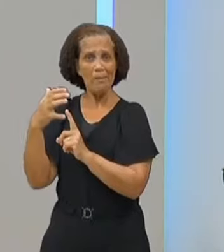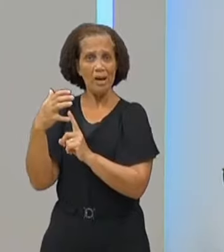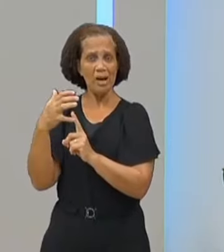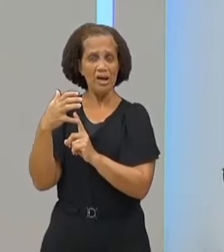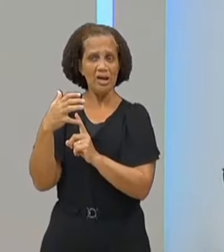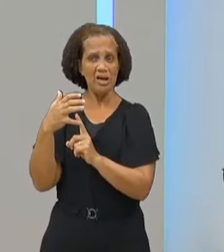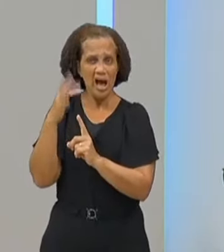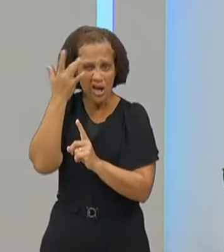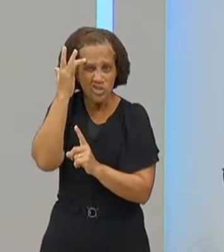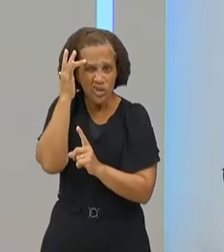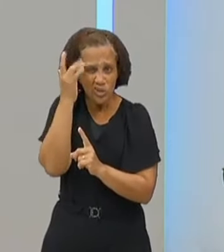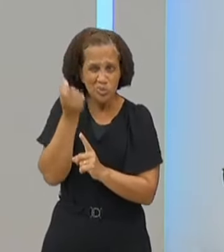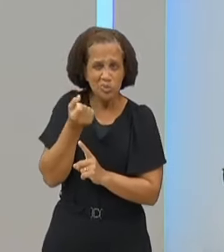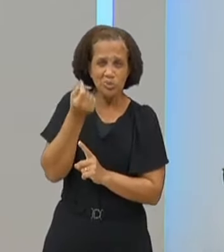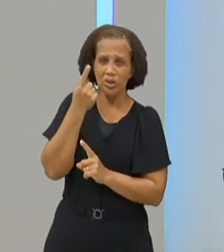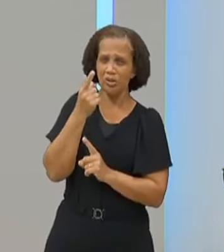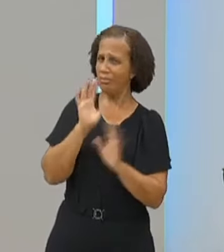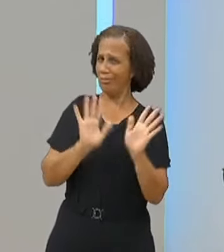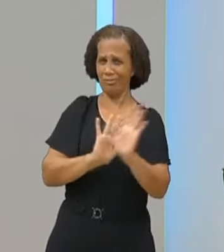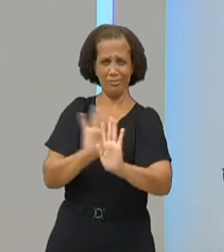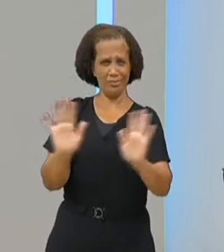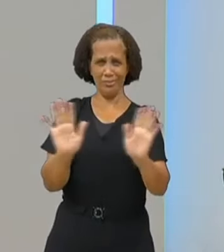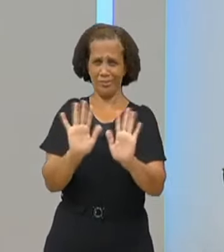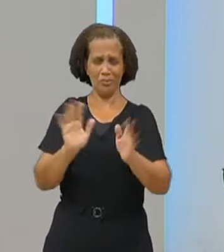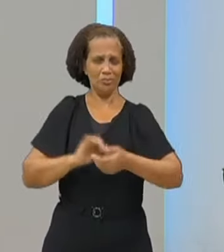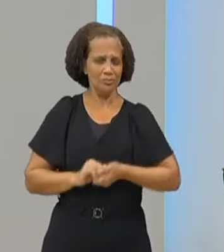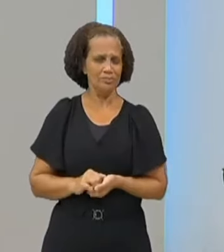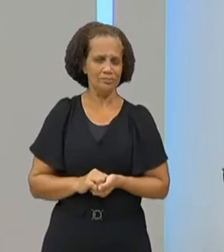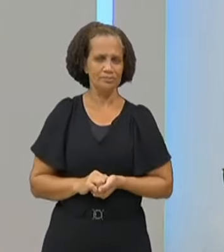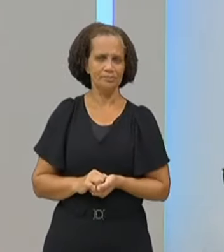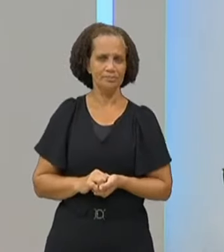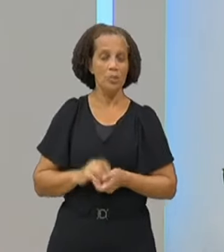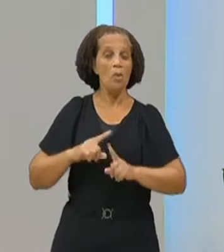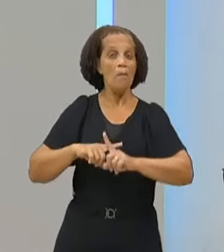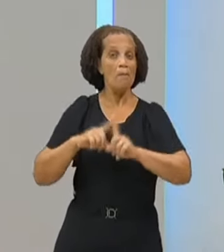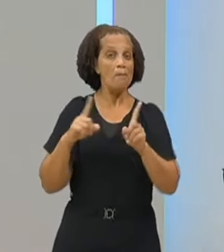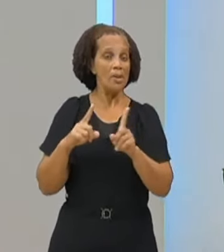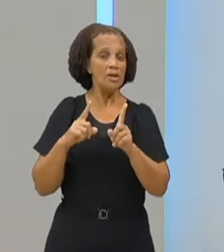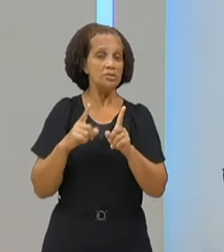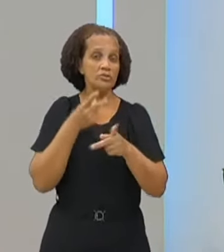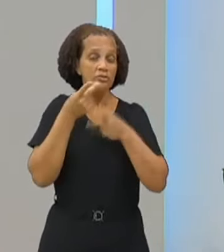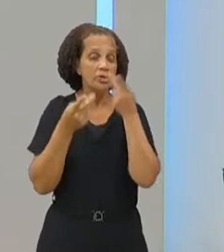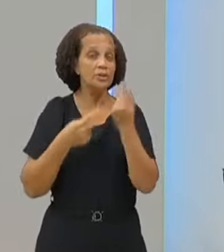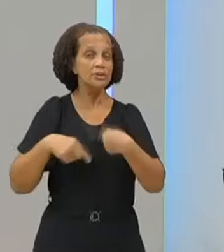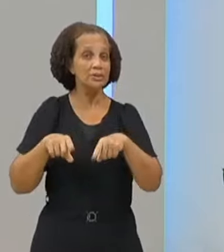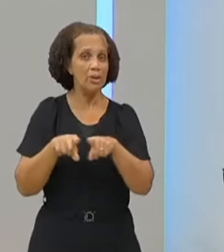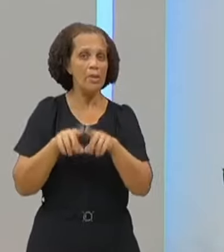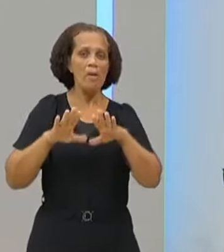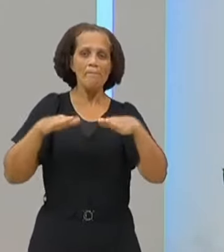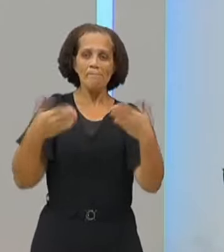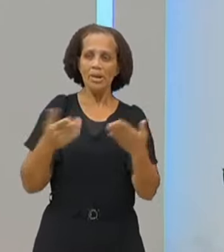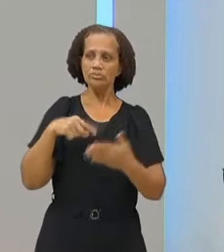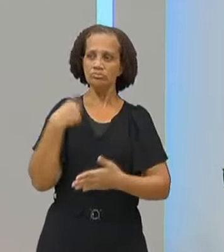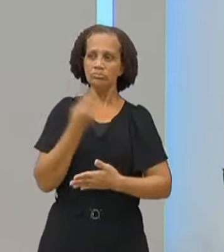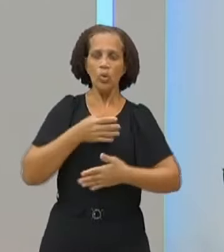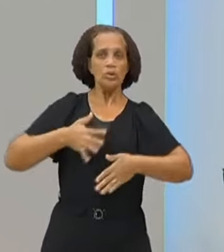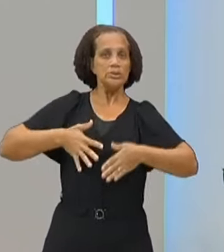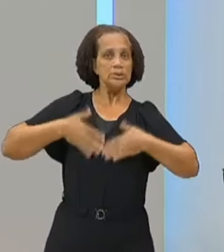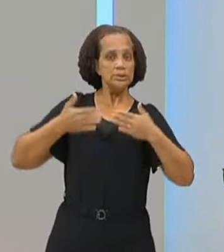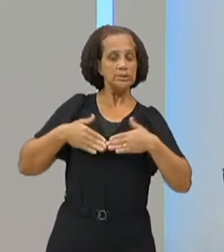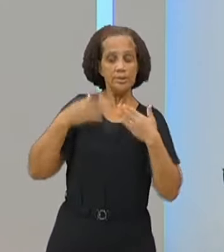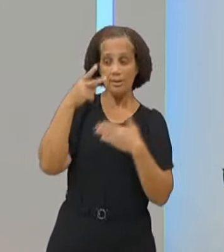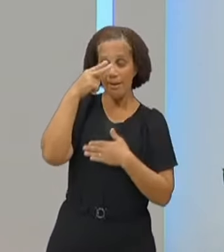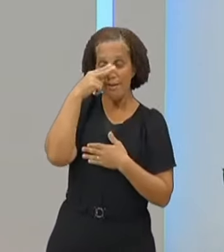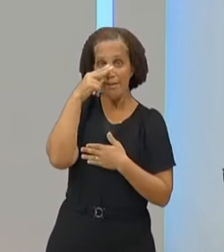coisa estranha vos acontecesse. Mas ele ainda diz no 13: Mas alegrai-vos no